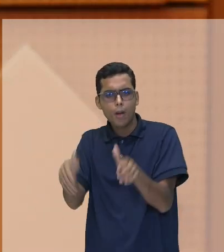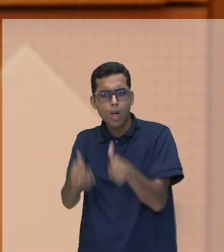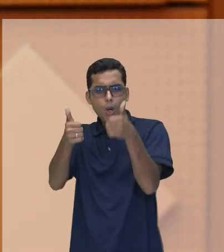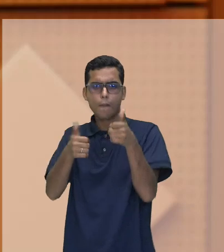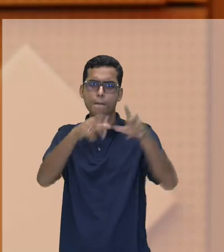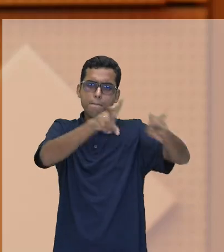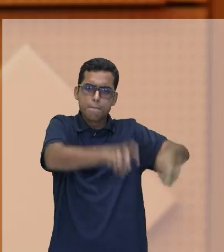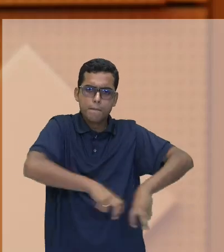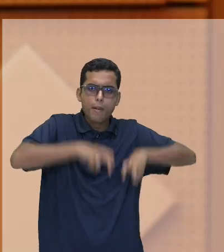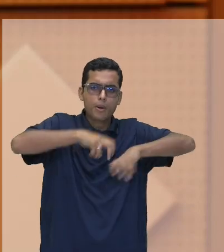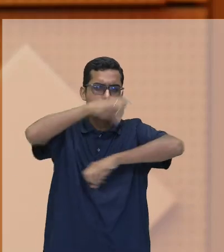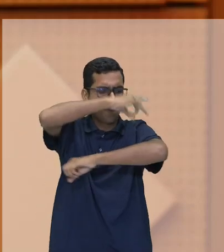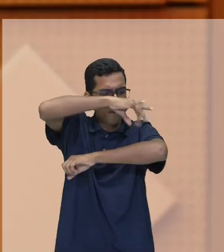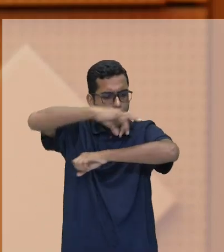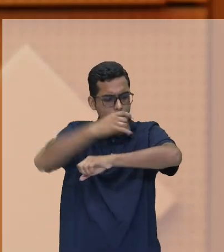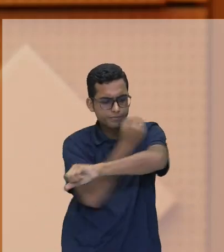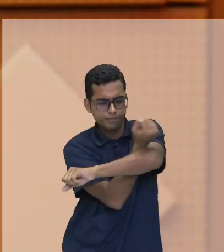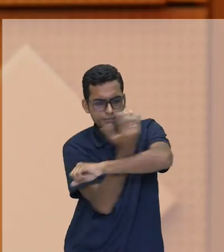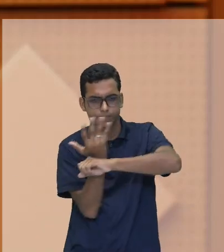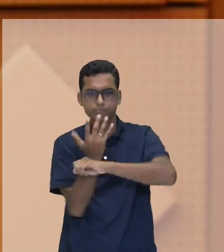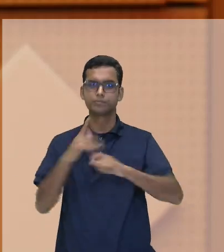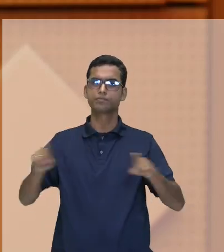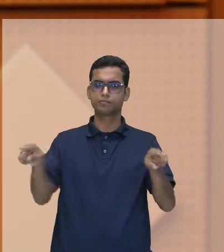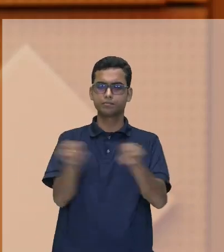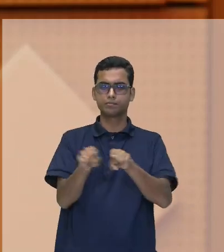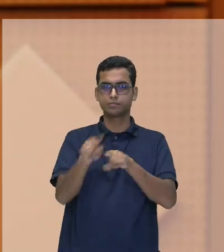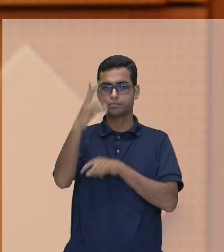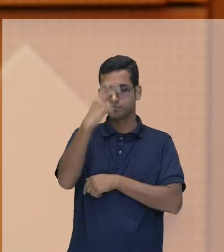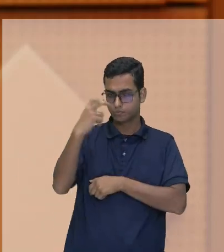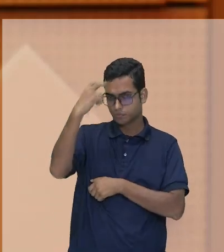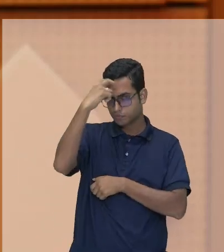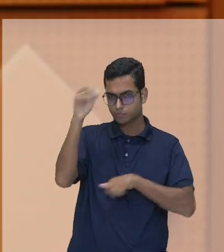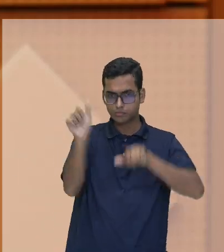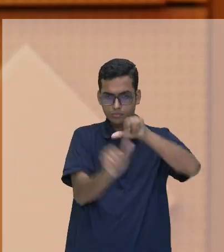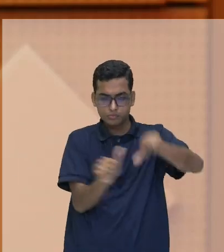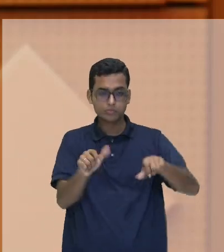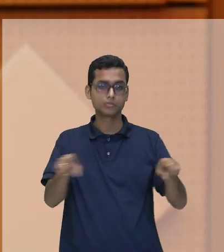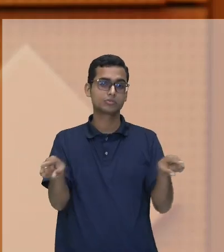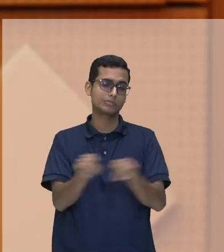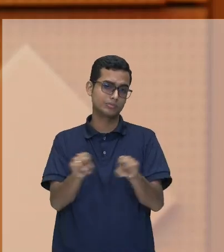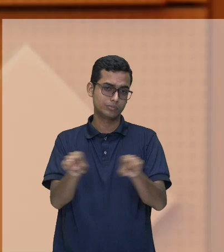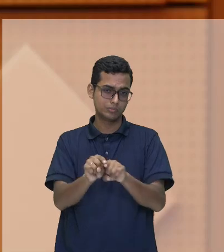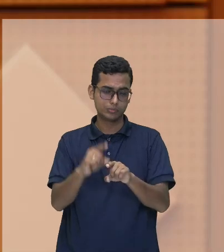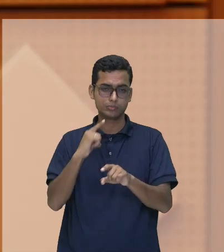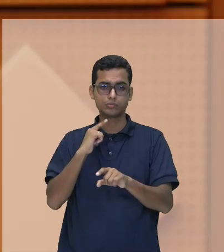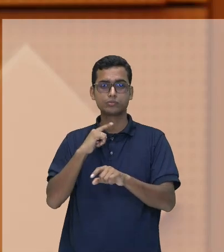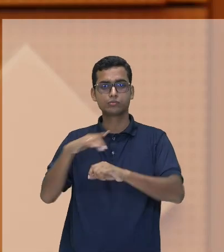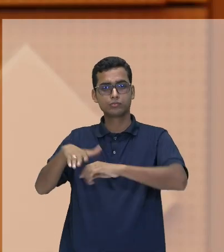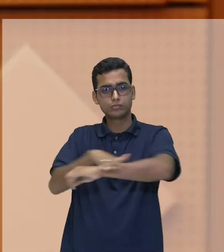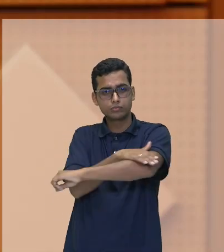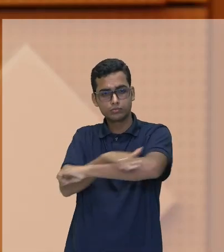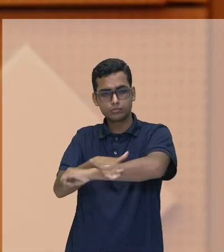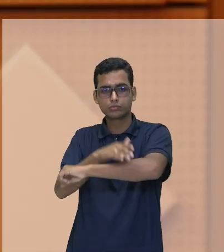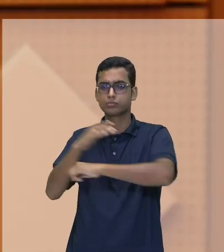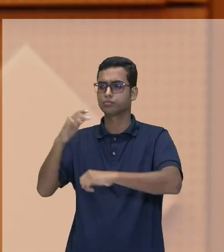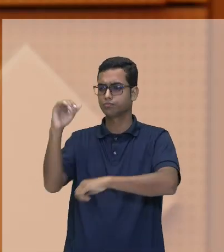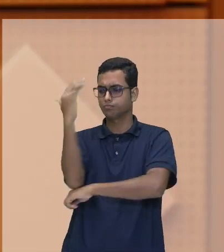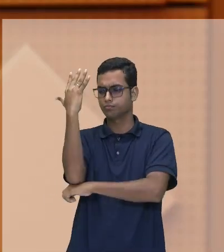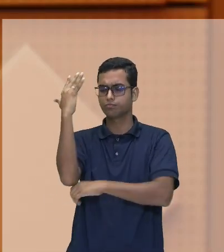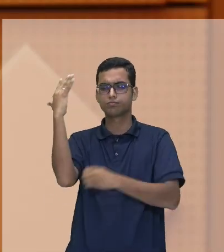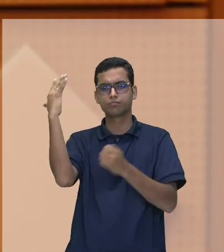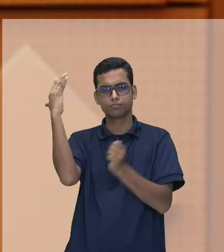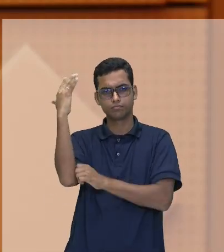ao longo desta aula, né? Essas mudanças que ocorreram no sistema feudal, que vão culminar para um